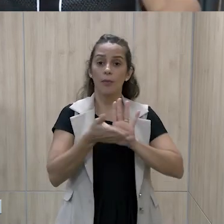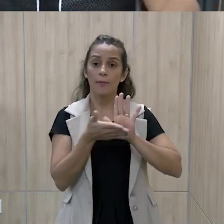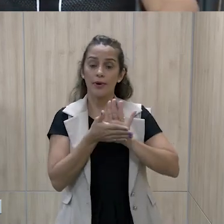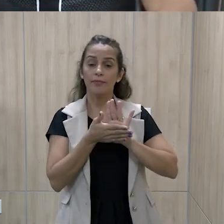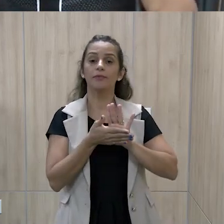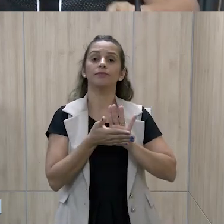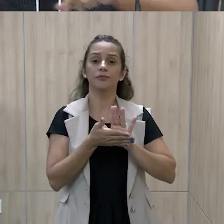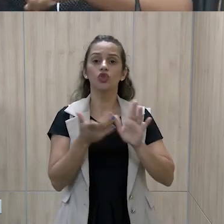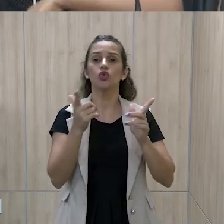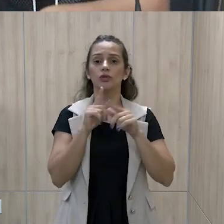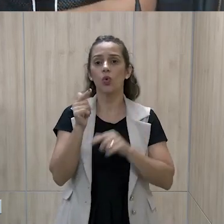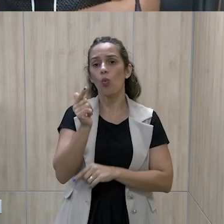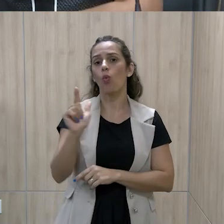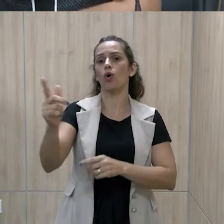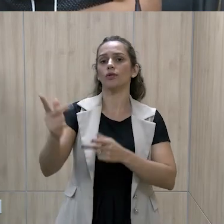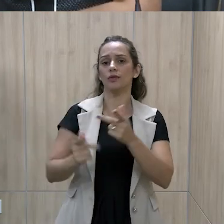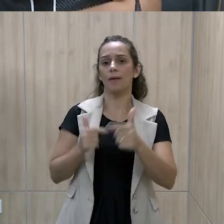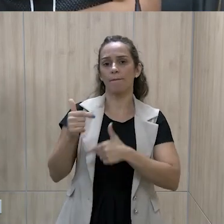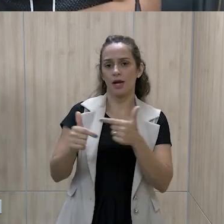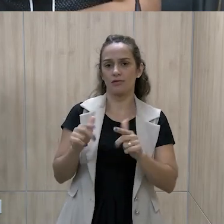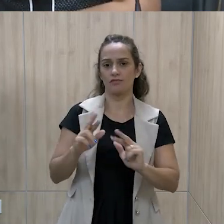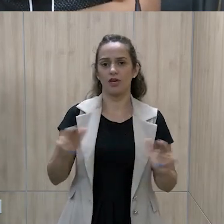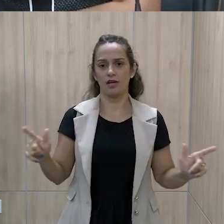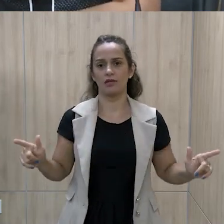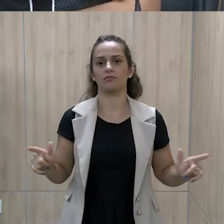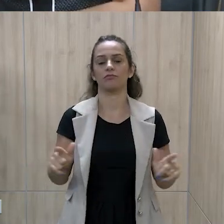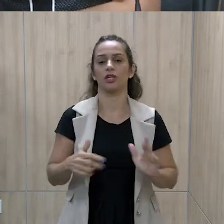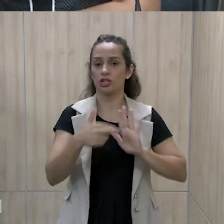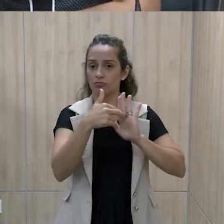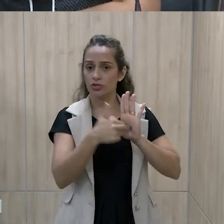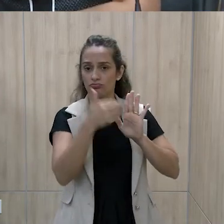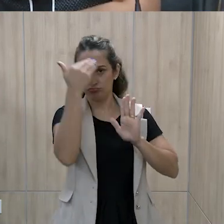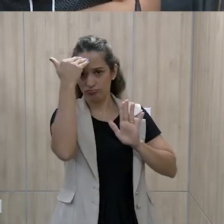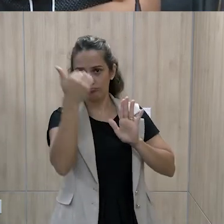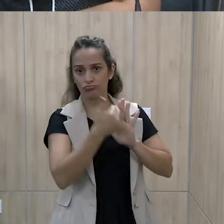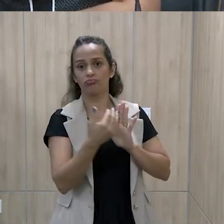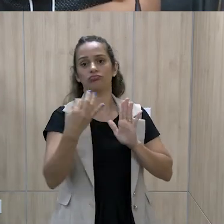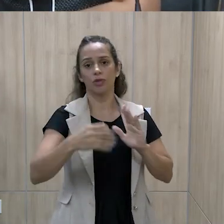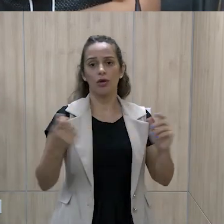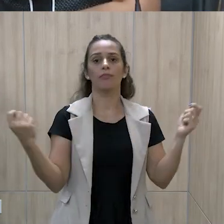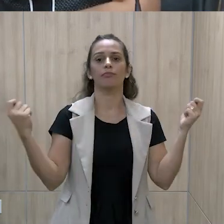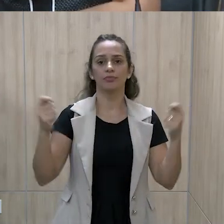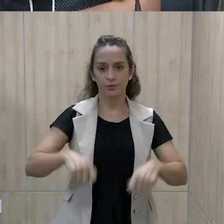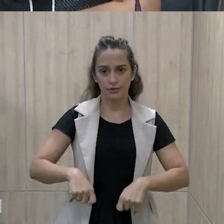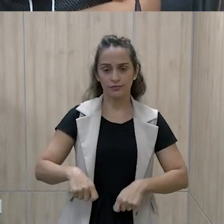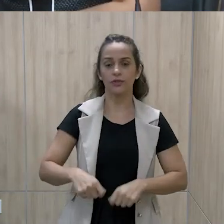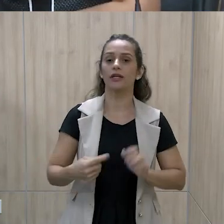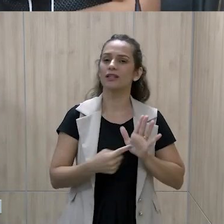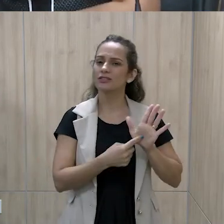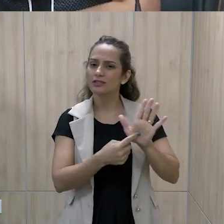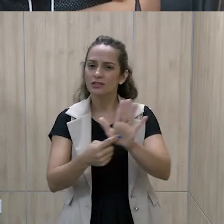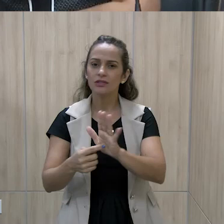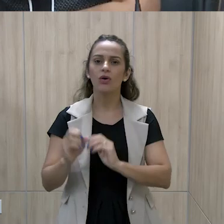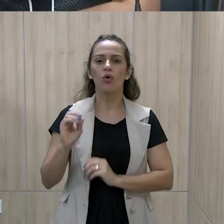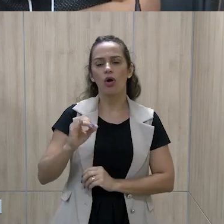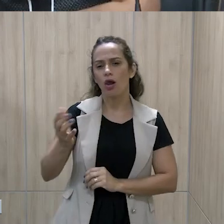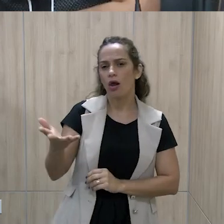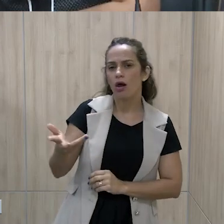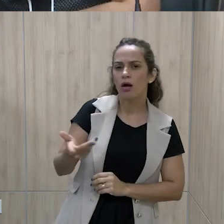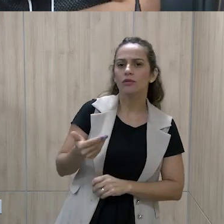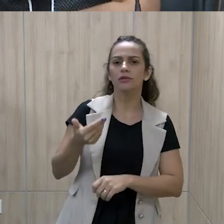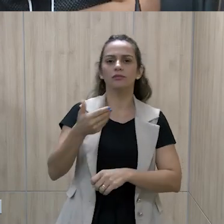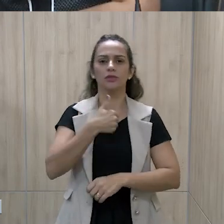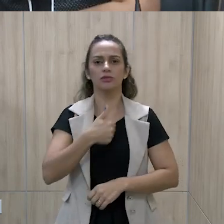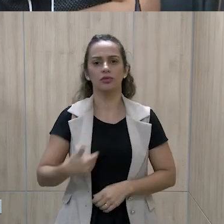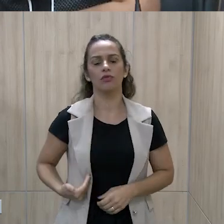proponente da matéria faça um outro trabalho que daí é regimentalmente também permitido que é da indicação